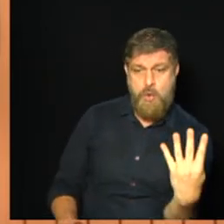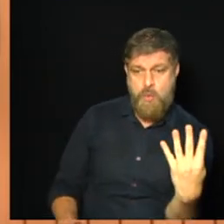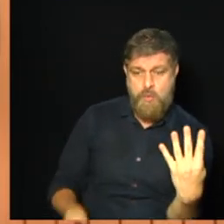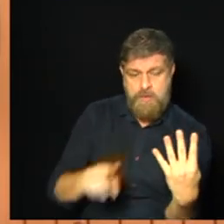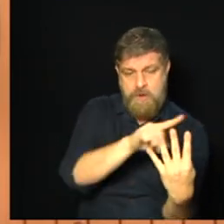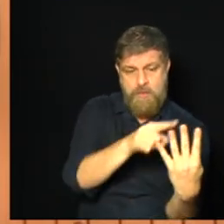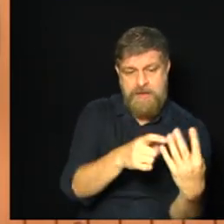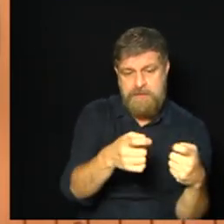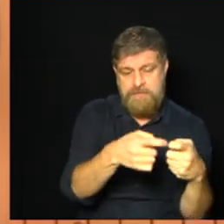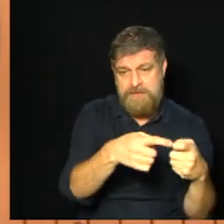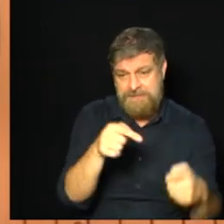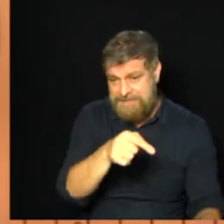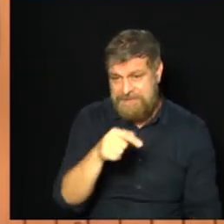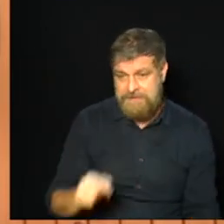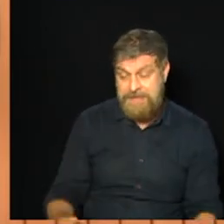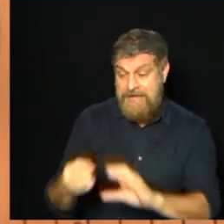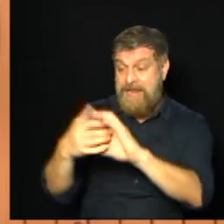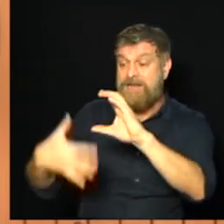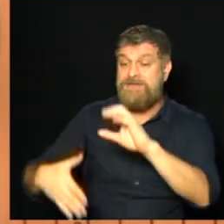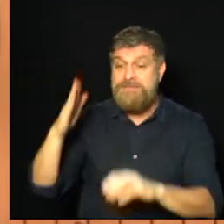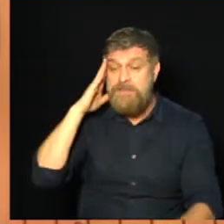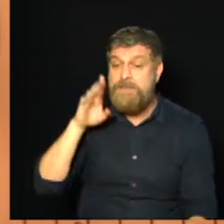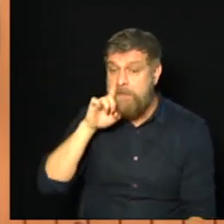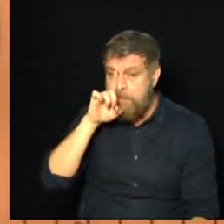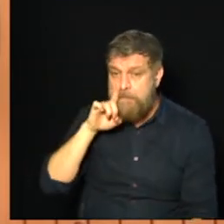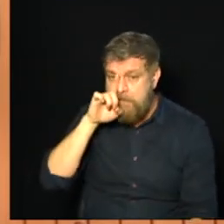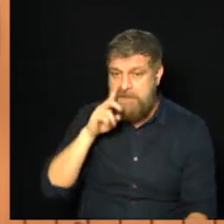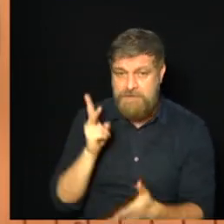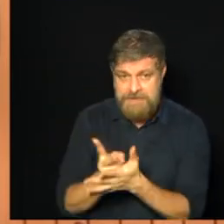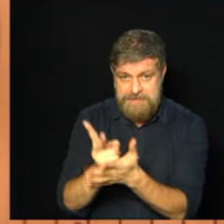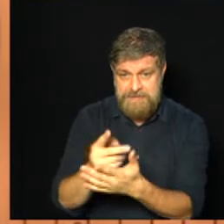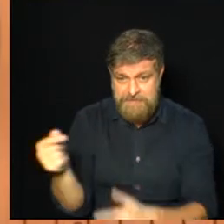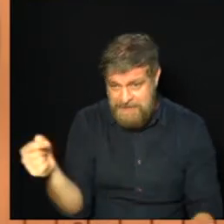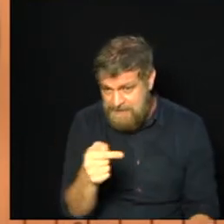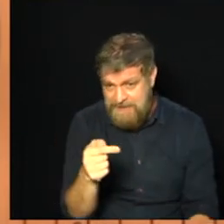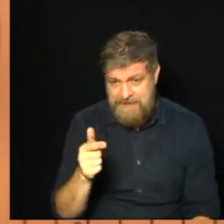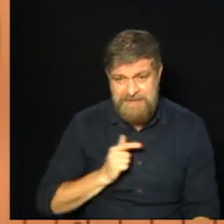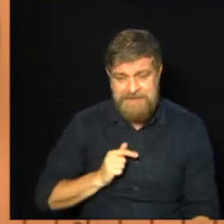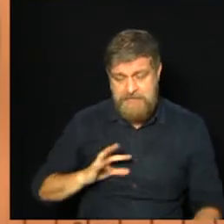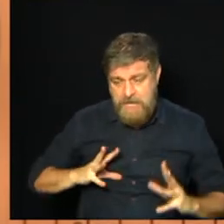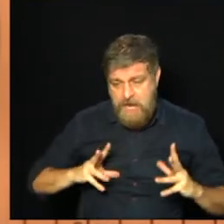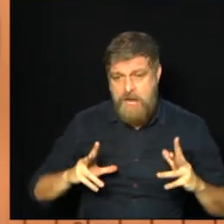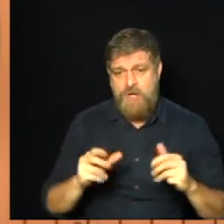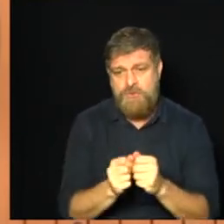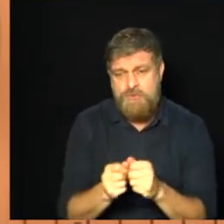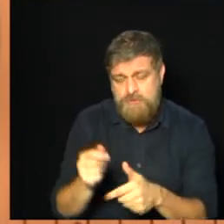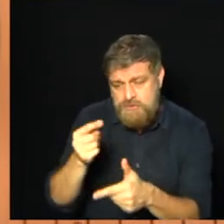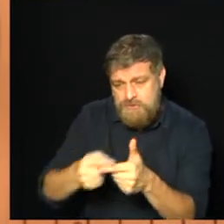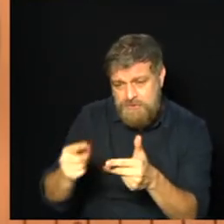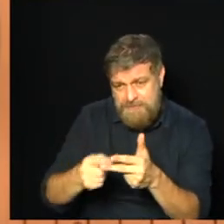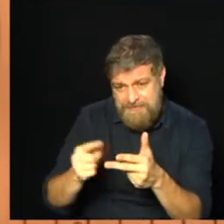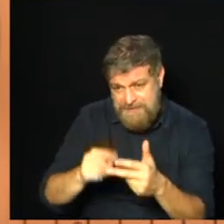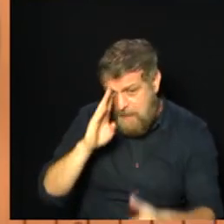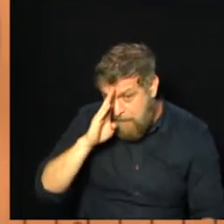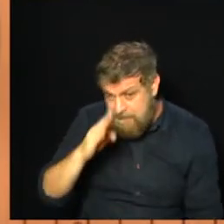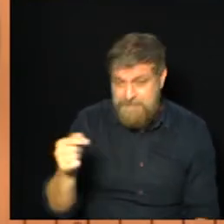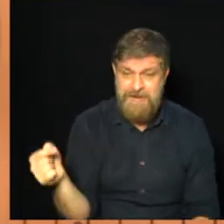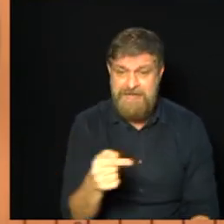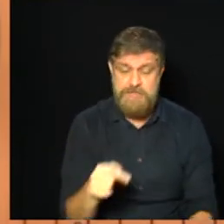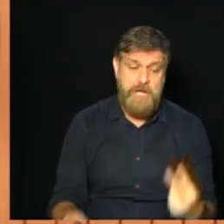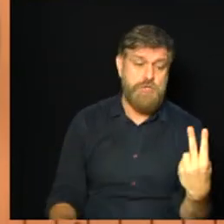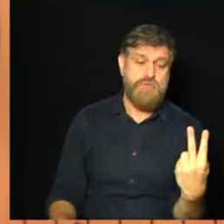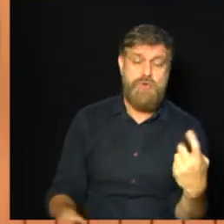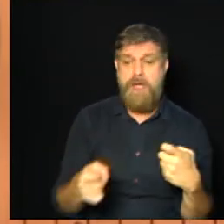risco, né? No acolhimento da classificação de risco. Então, sempre é dado nessas situações, em todas as situações, mas mais preeminentemente nessa,